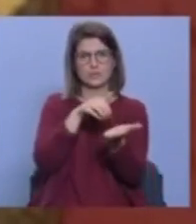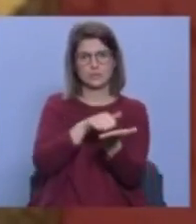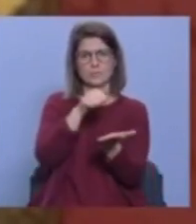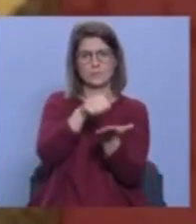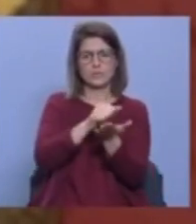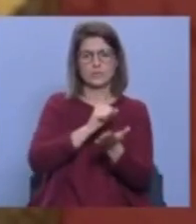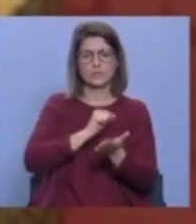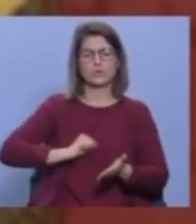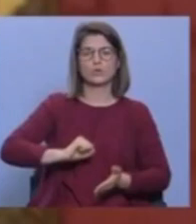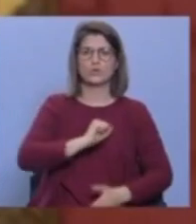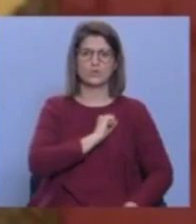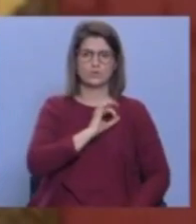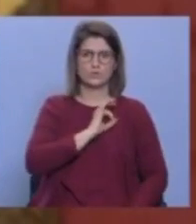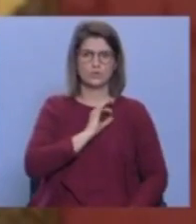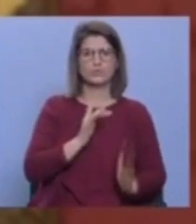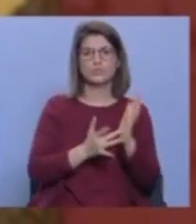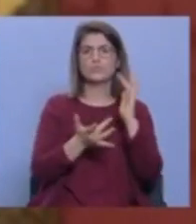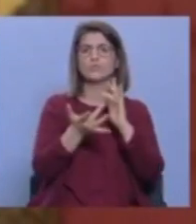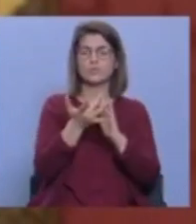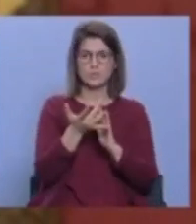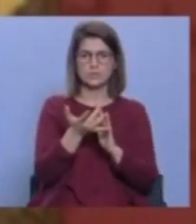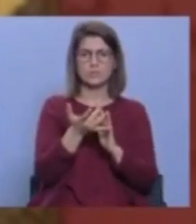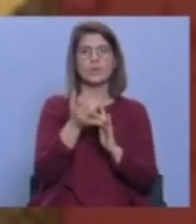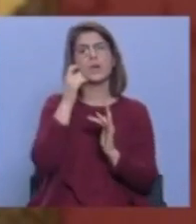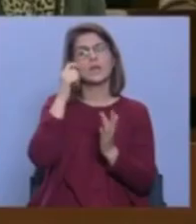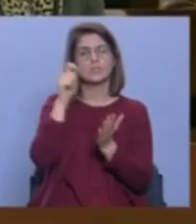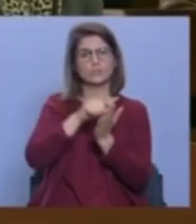Evangelho de nosso Senhor Jesus Cristo,